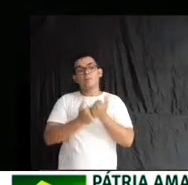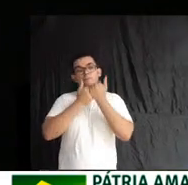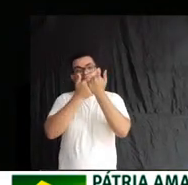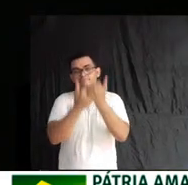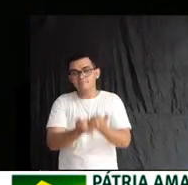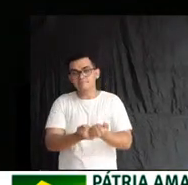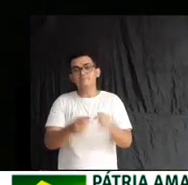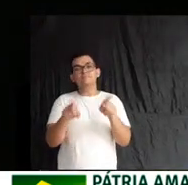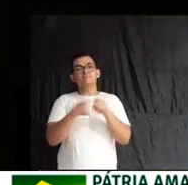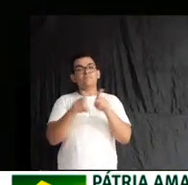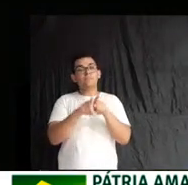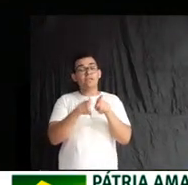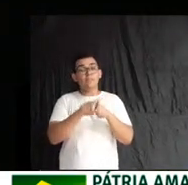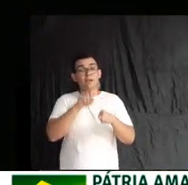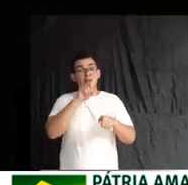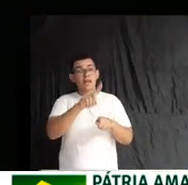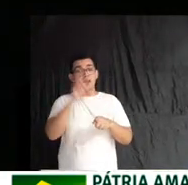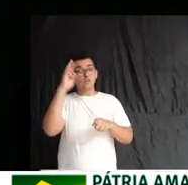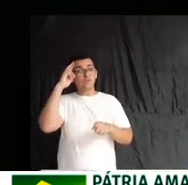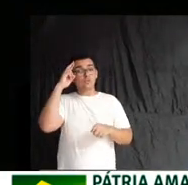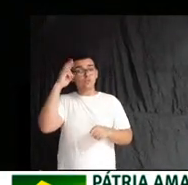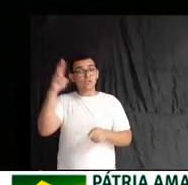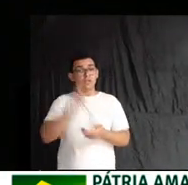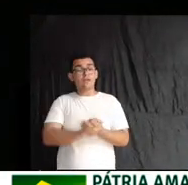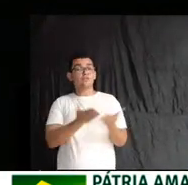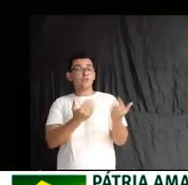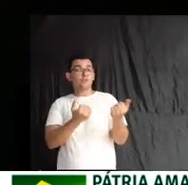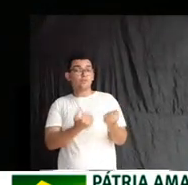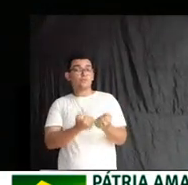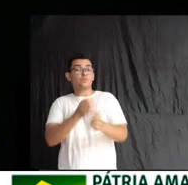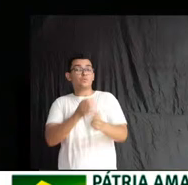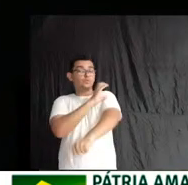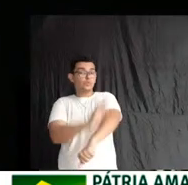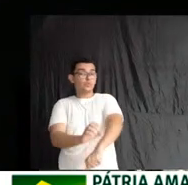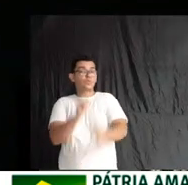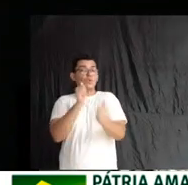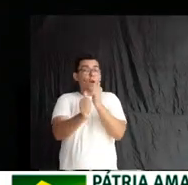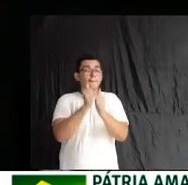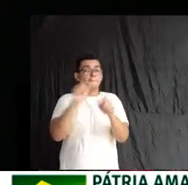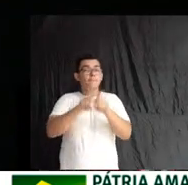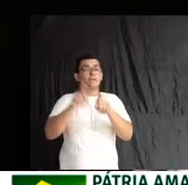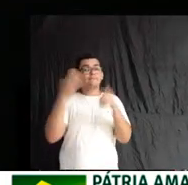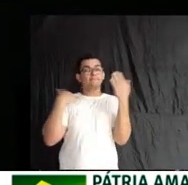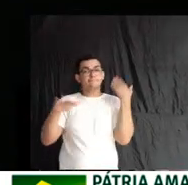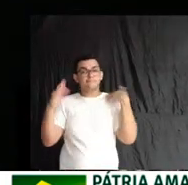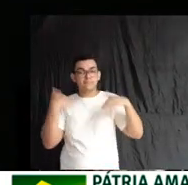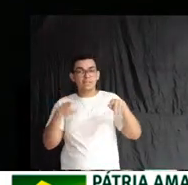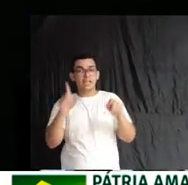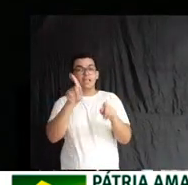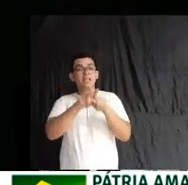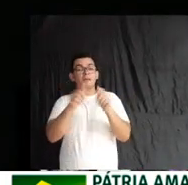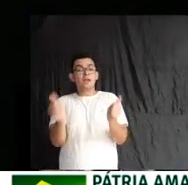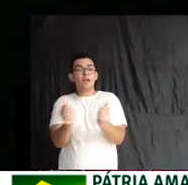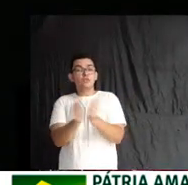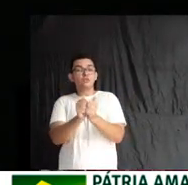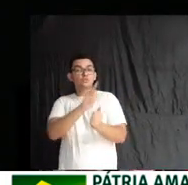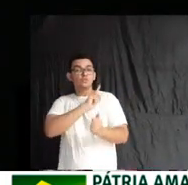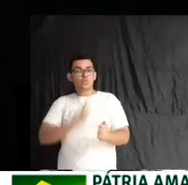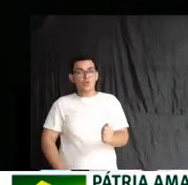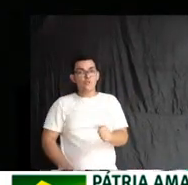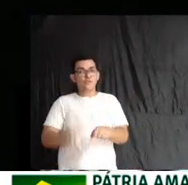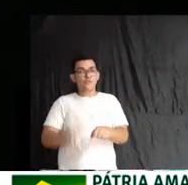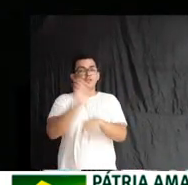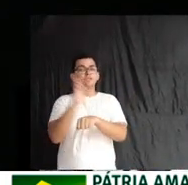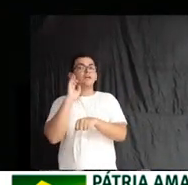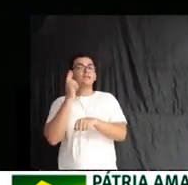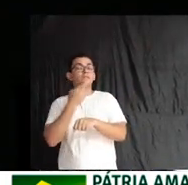a Superintendência da Juventude, Cultura, Esporte e Lazer, Governo do Estado de Rondônia, agradecendo também por aqui a Secretaria Especial